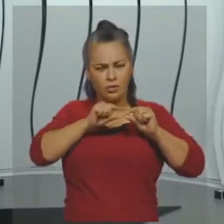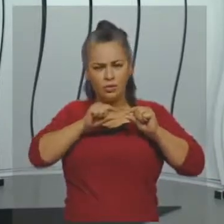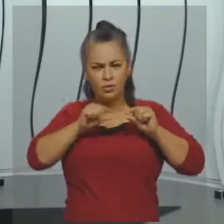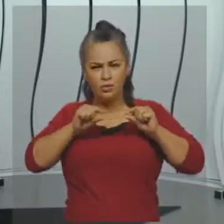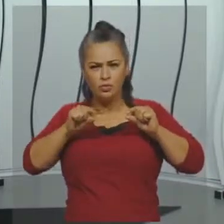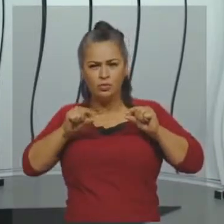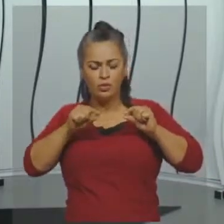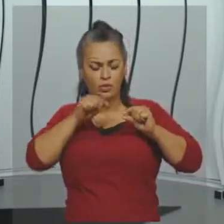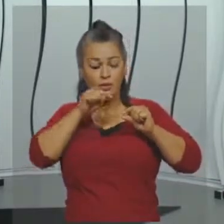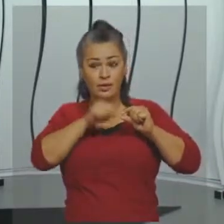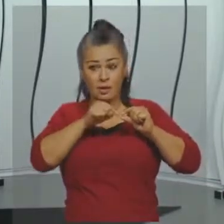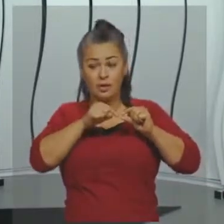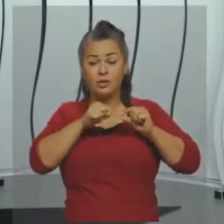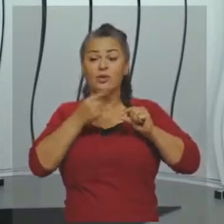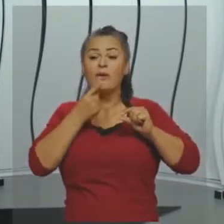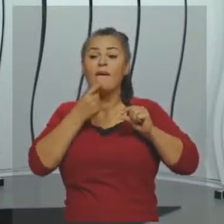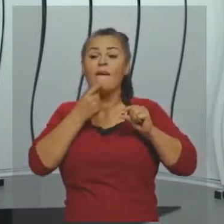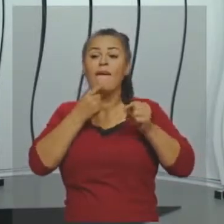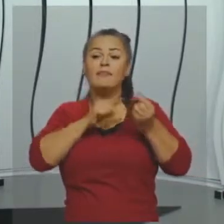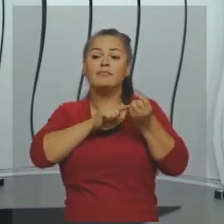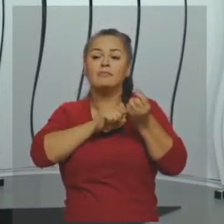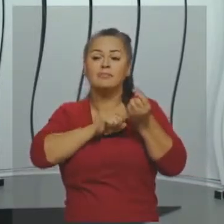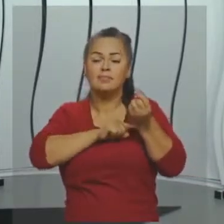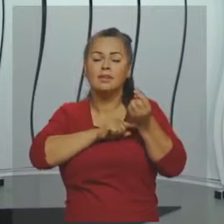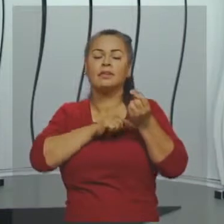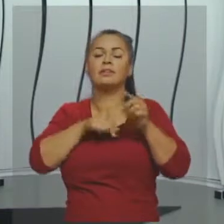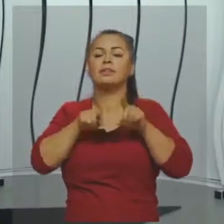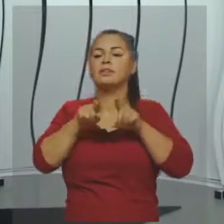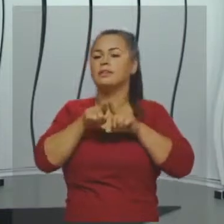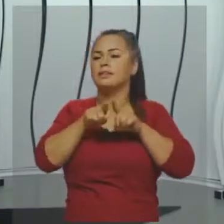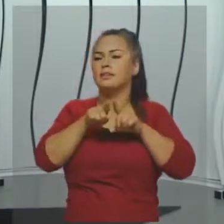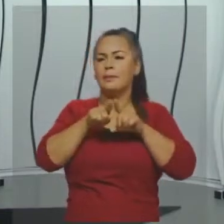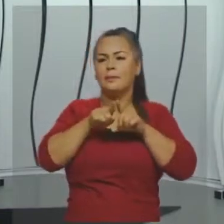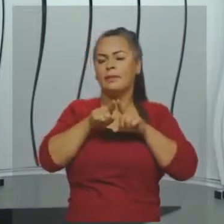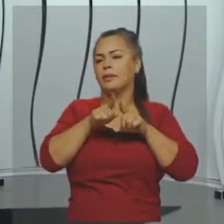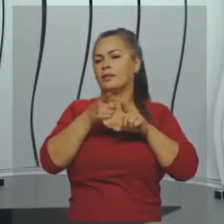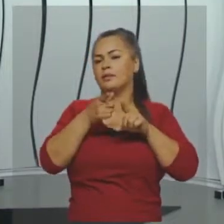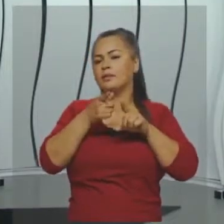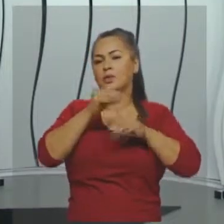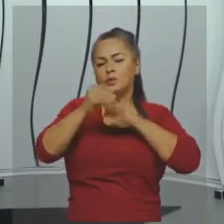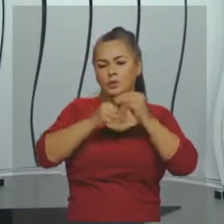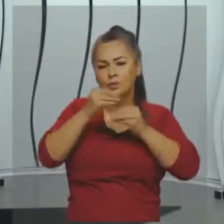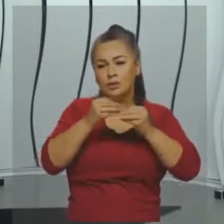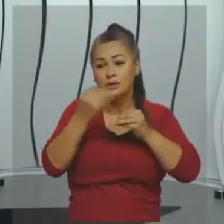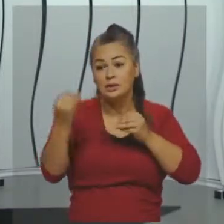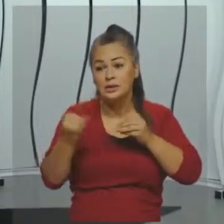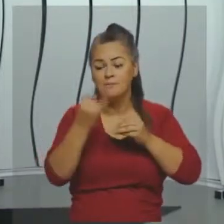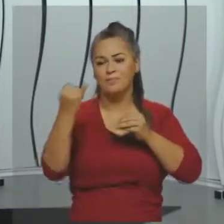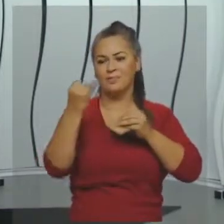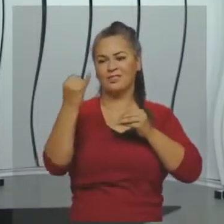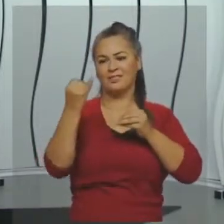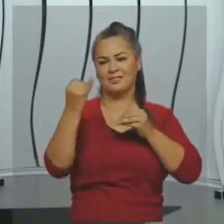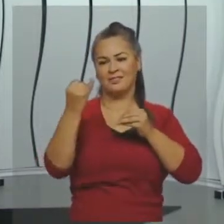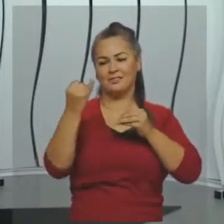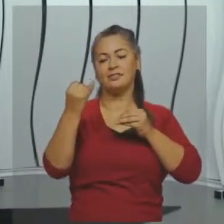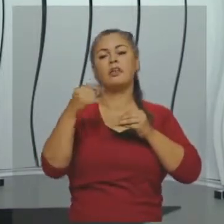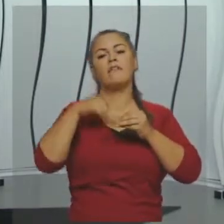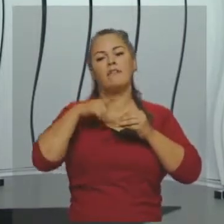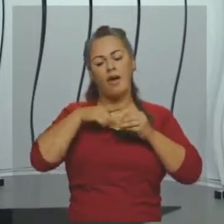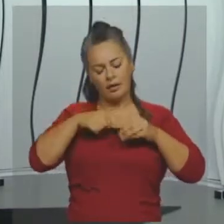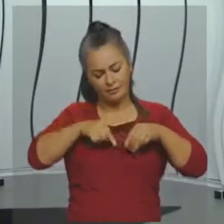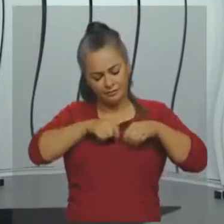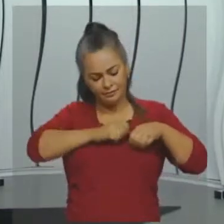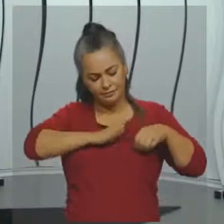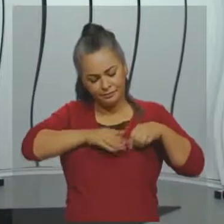sangue, e o que for importante ali para permanecer o seu corpo vai voltar para o sangue ali nessa região dos